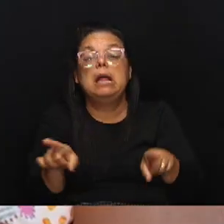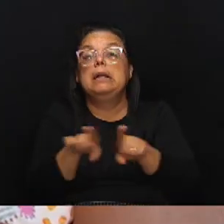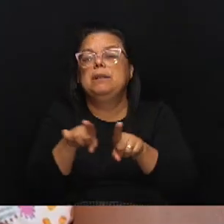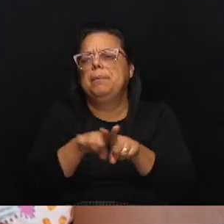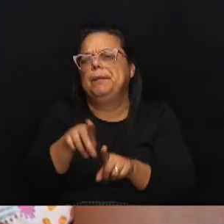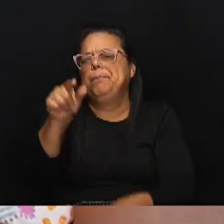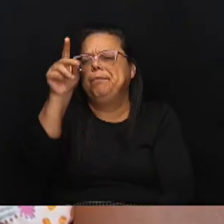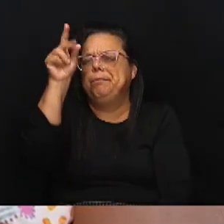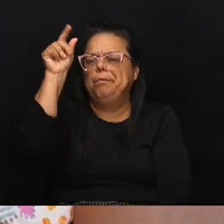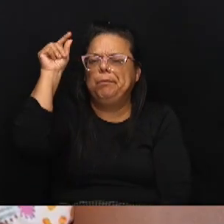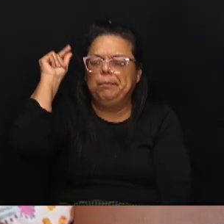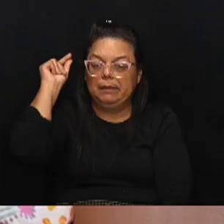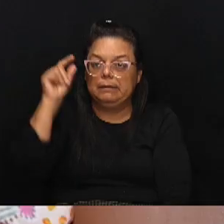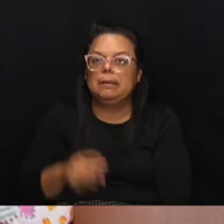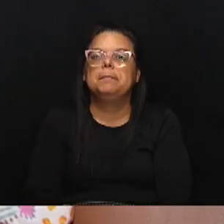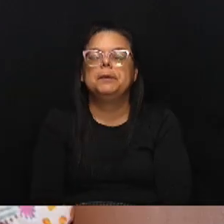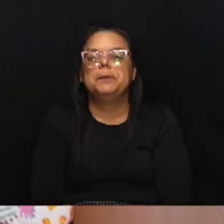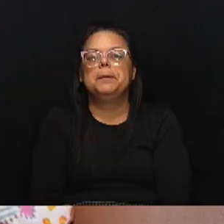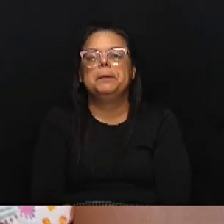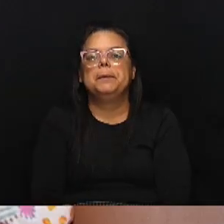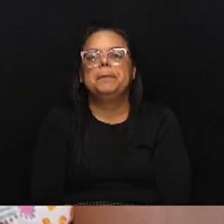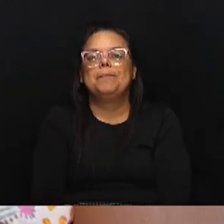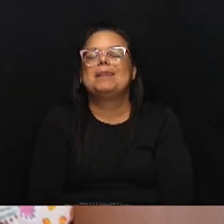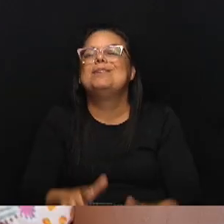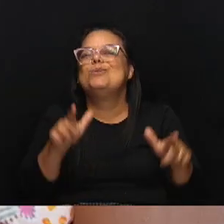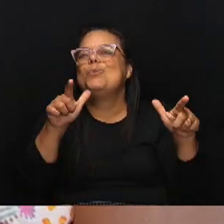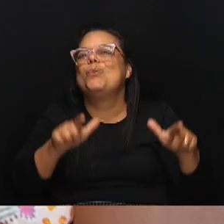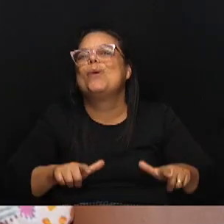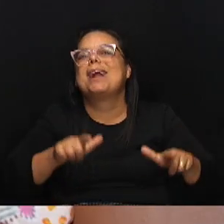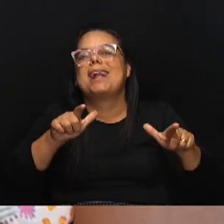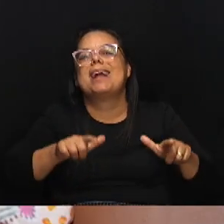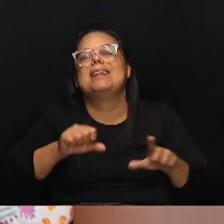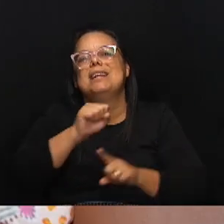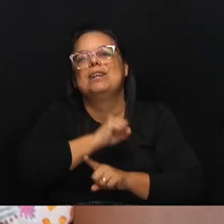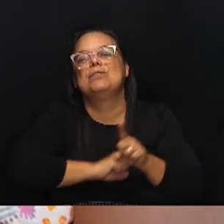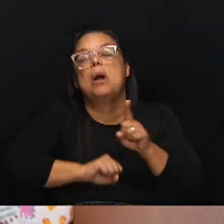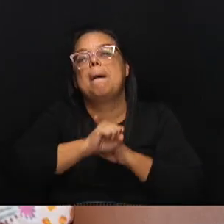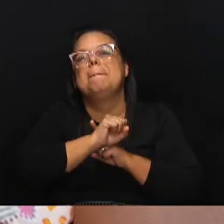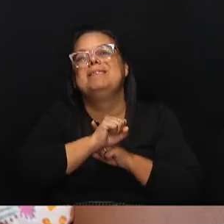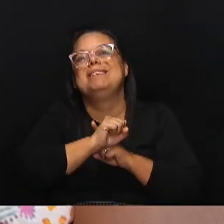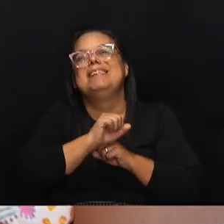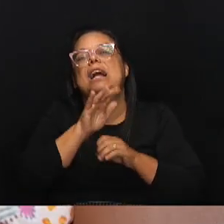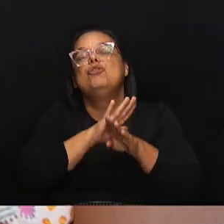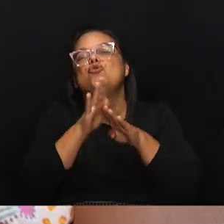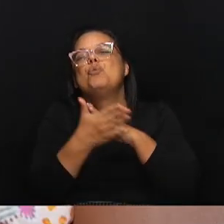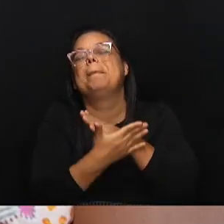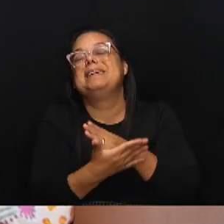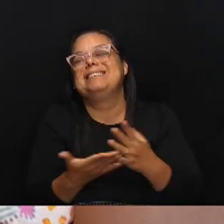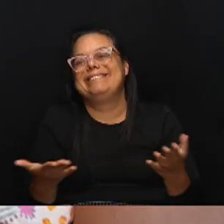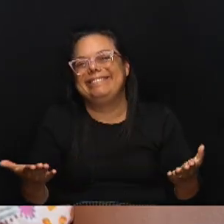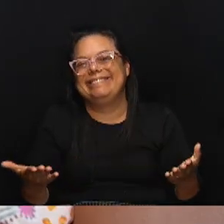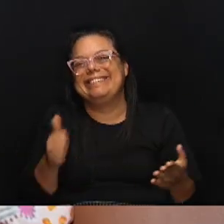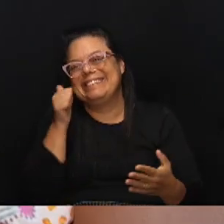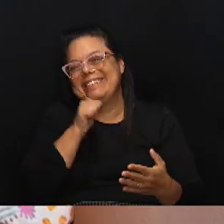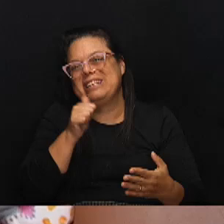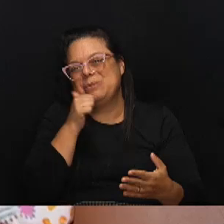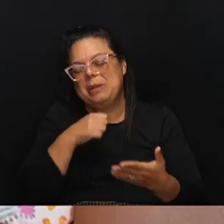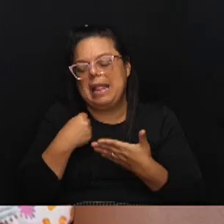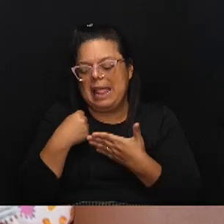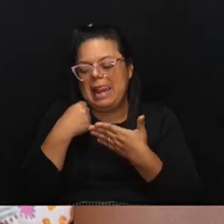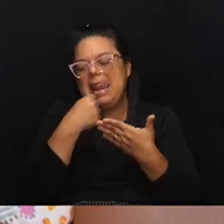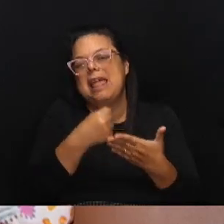a esse período, esse lugar é um lugar da sociabilidade urbana. Essas mulheres